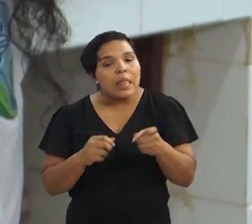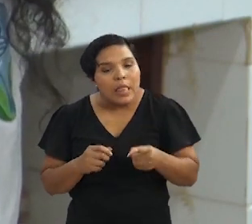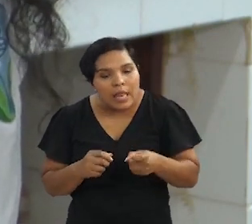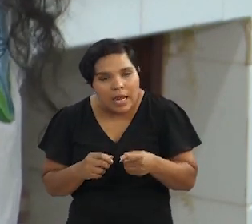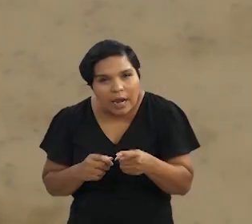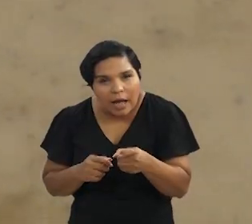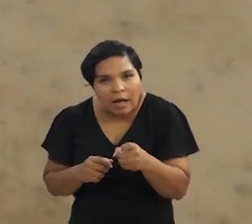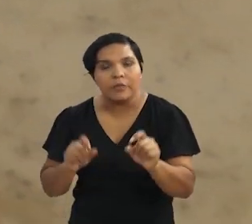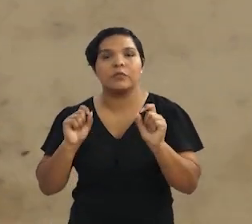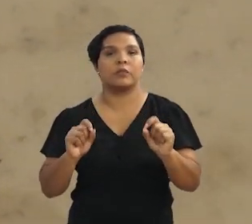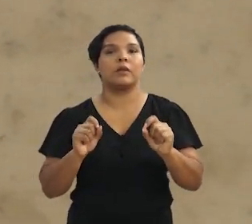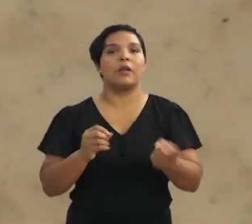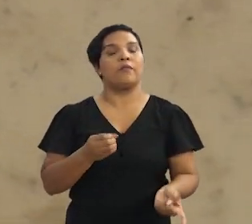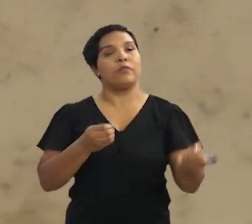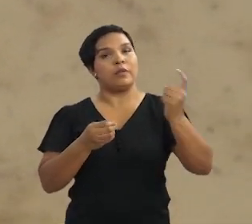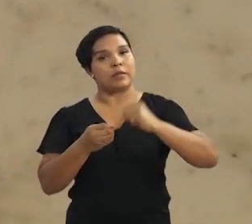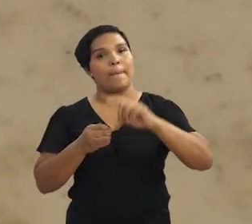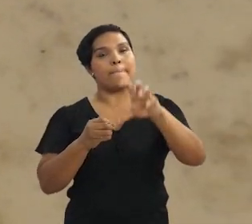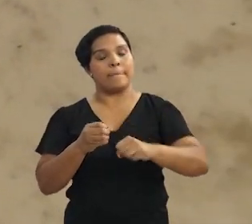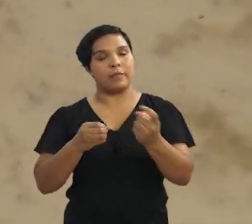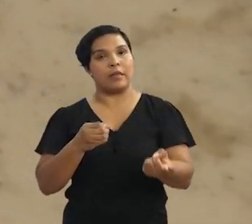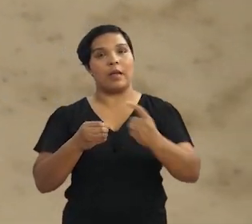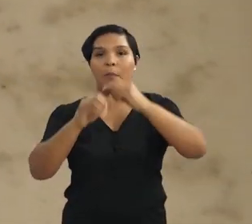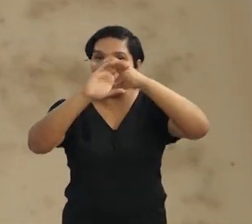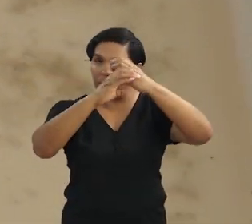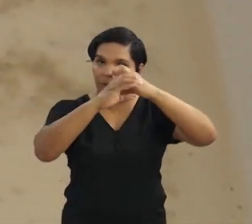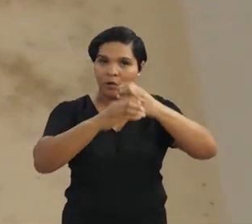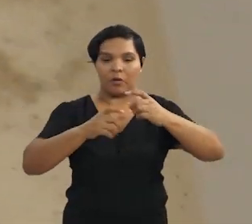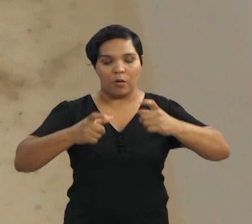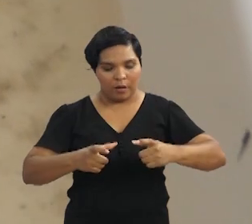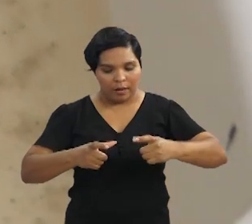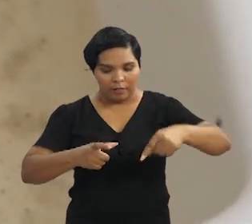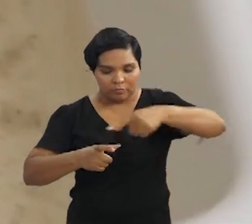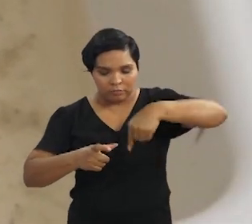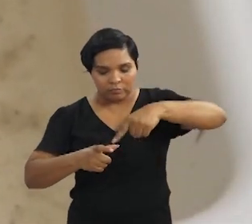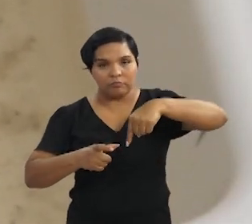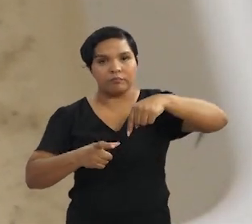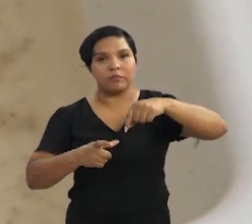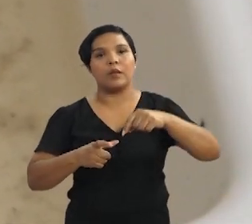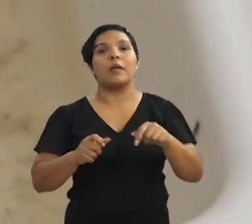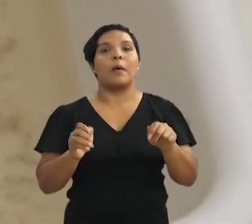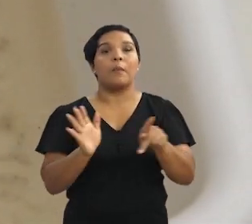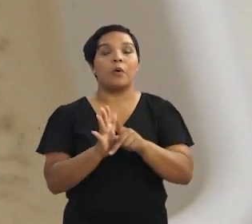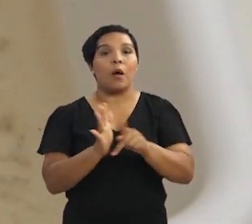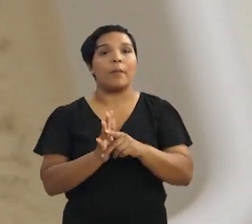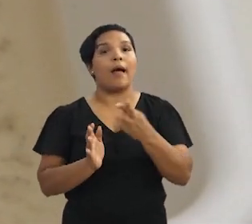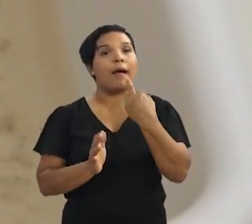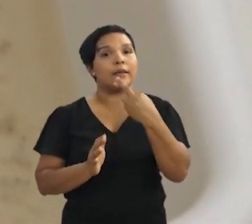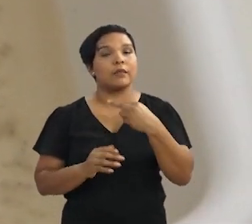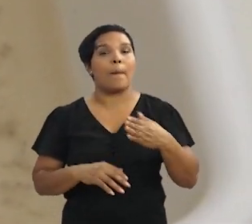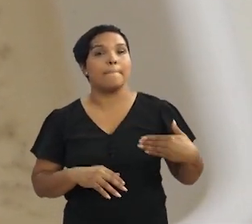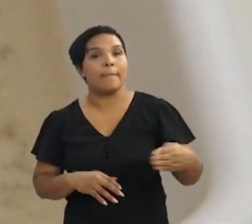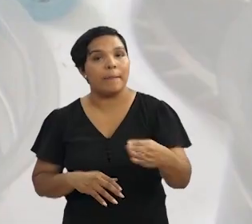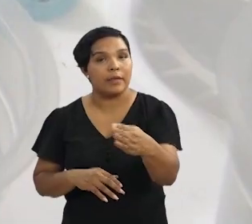de larvas. Essas larvas, elas eram trazidas aqui para o laboratório, né, colocadas nas bandejas e alimentadas com ração